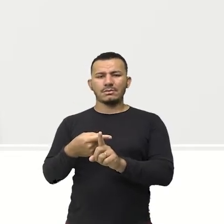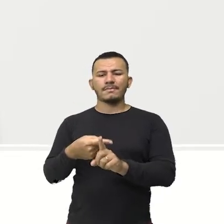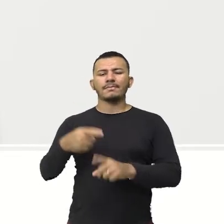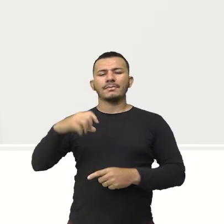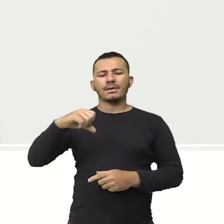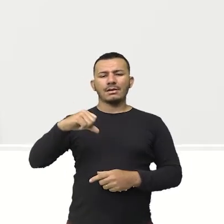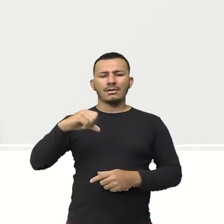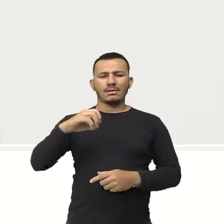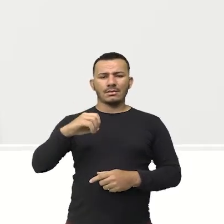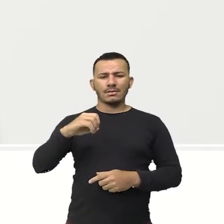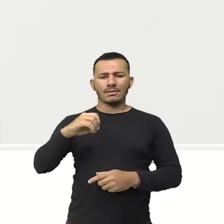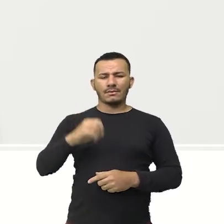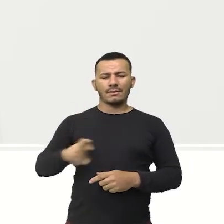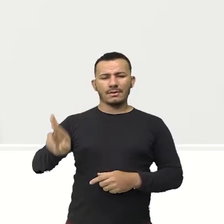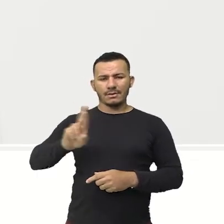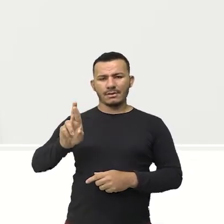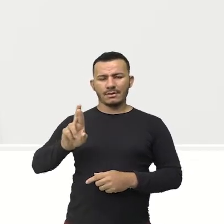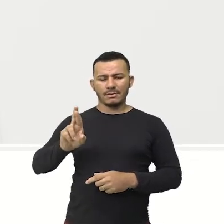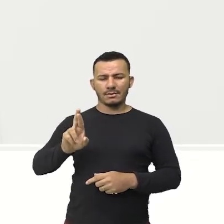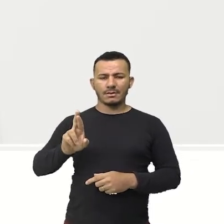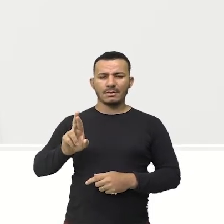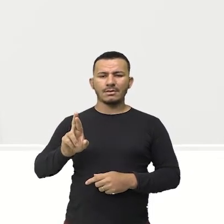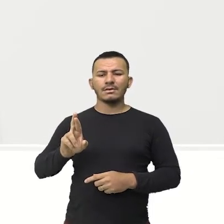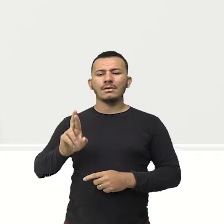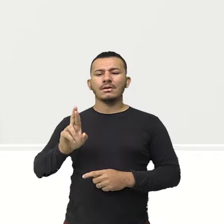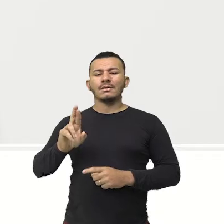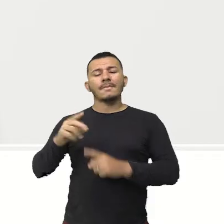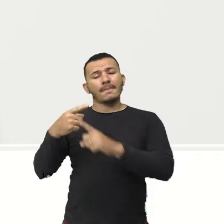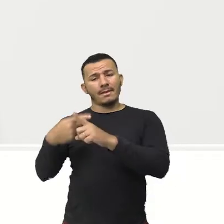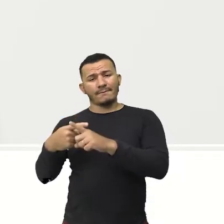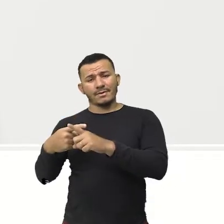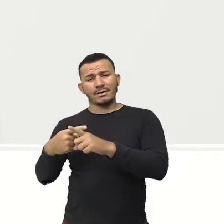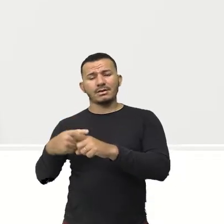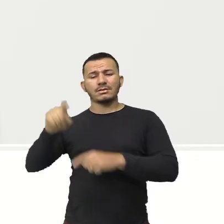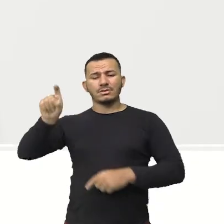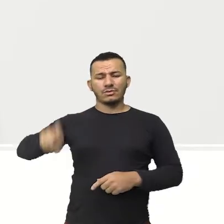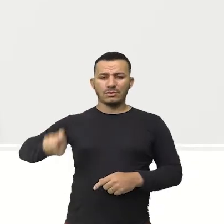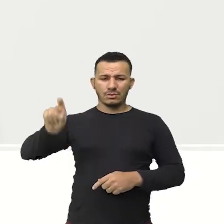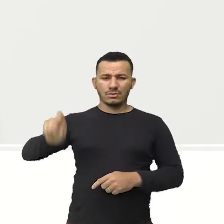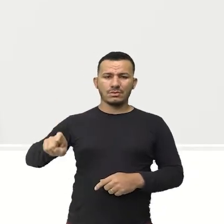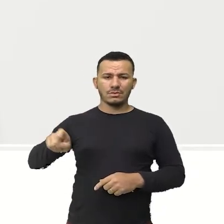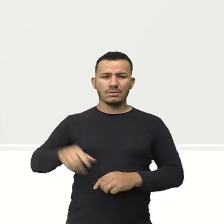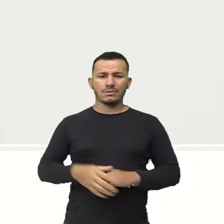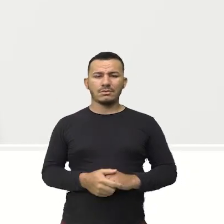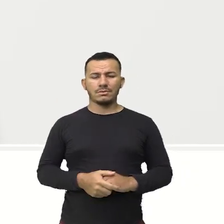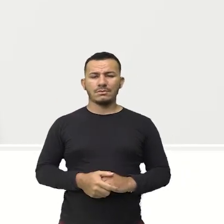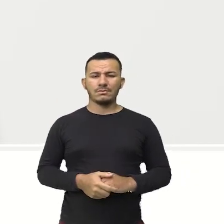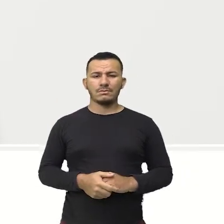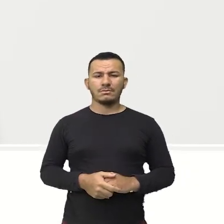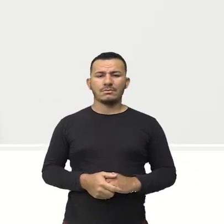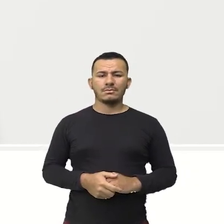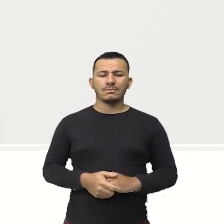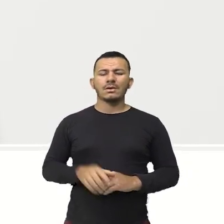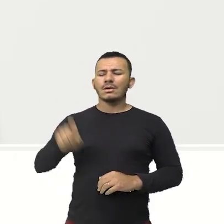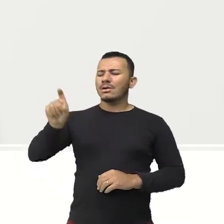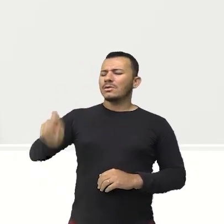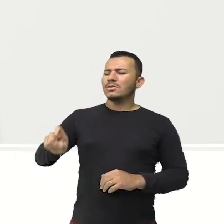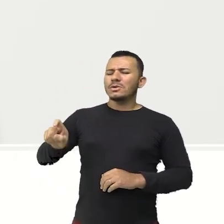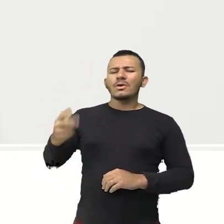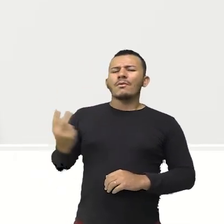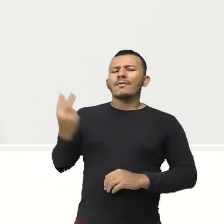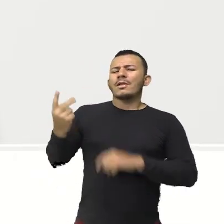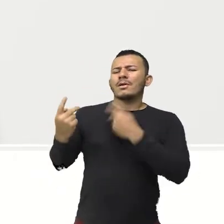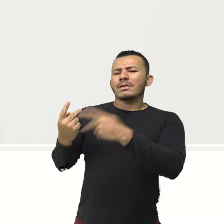reais mais 90 reais vezes X. Mas quanto é o X?